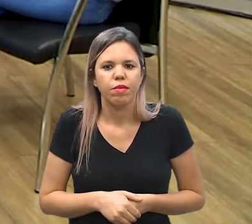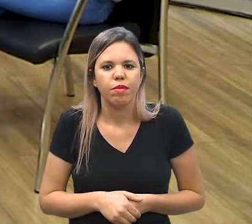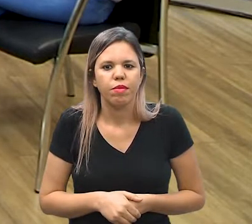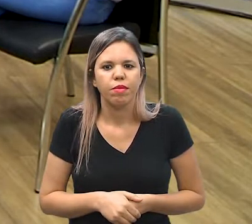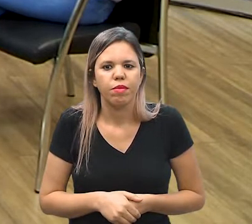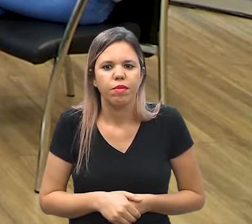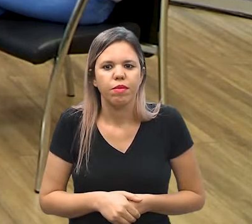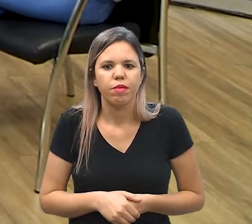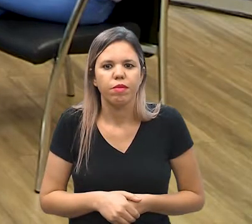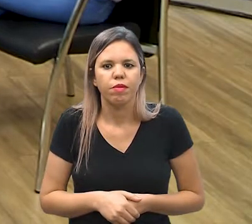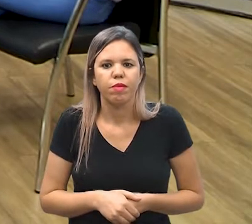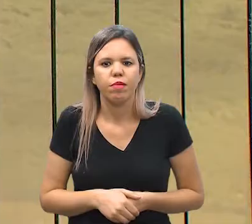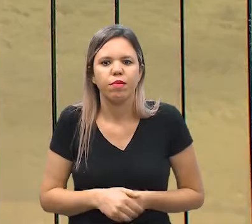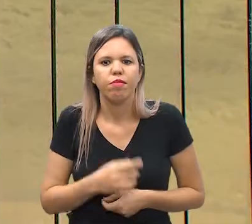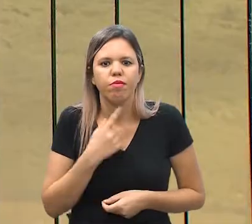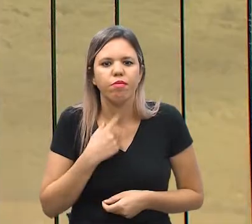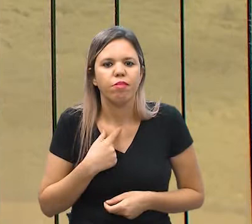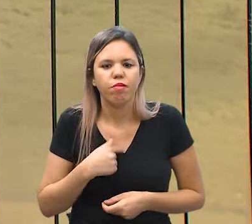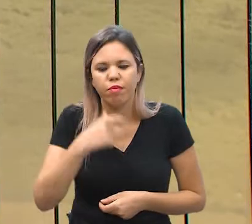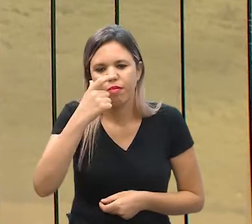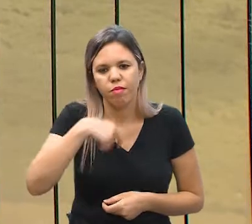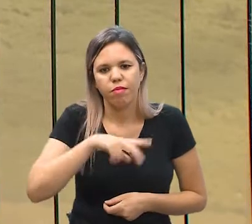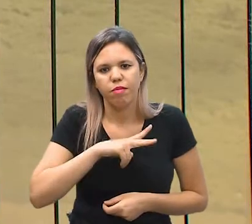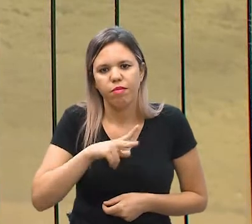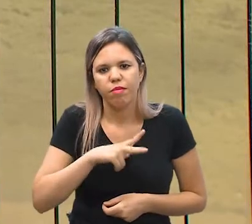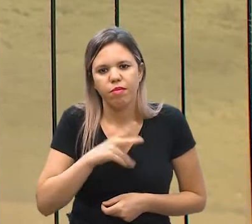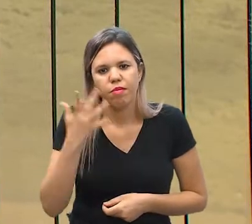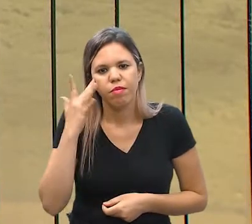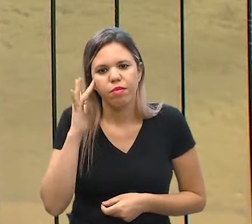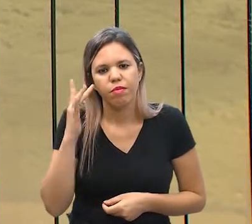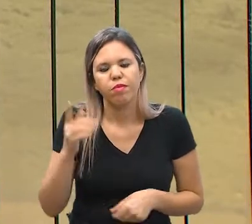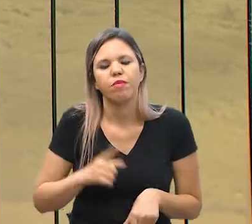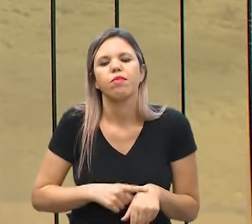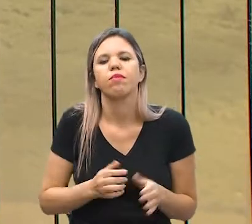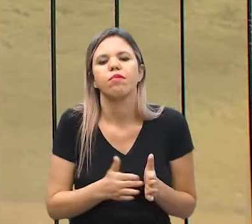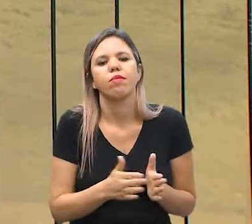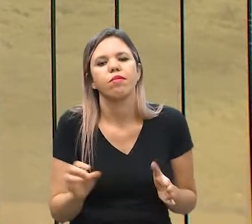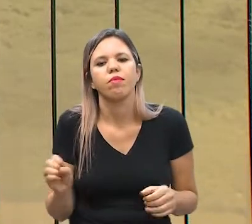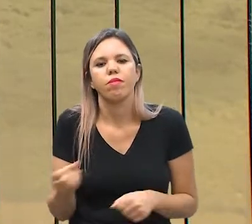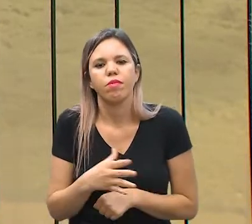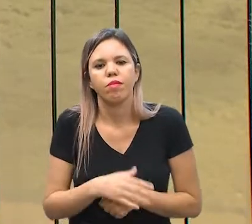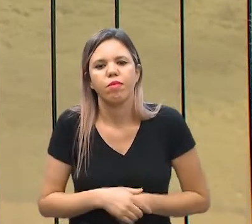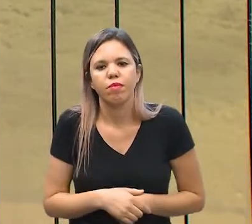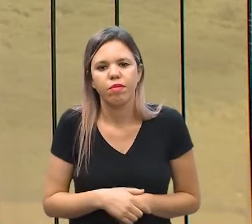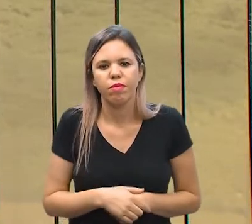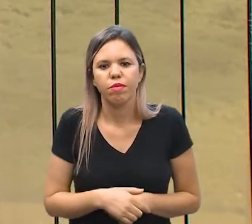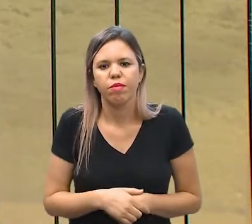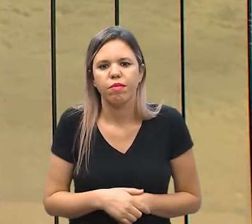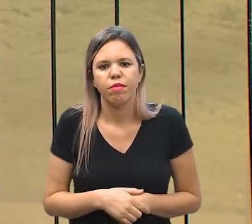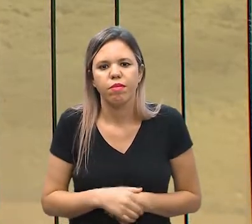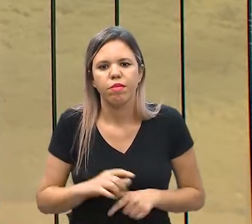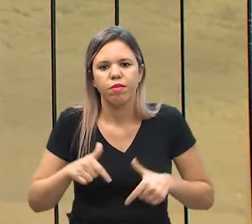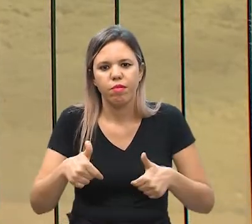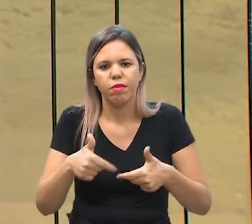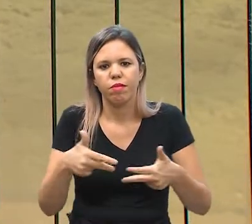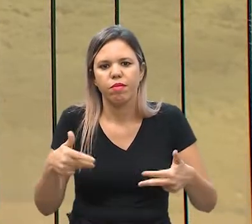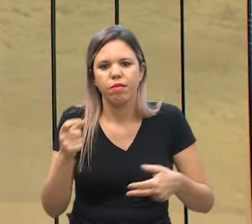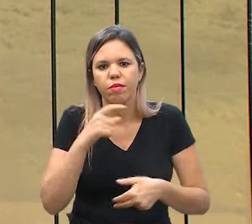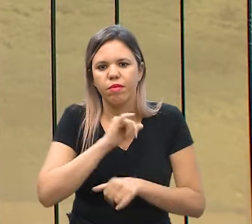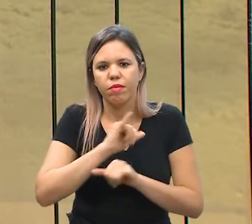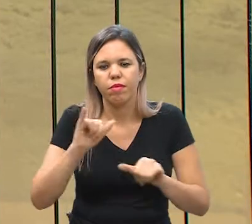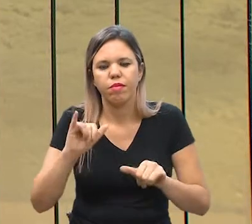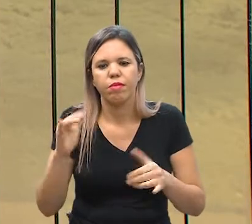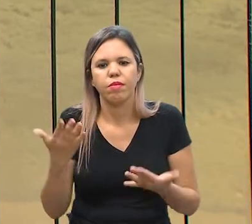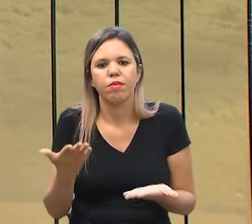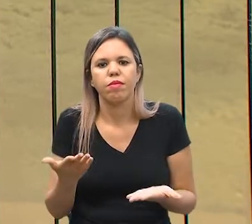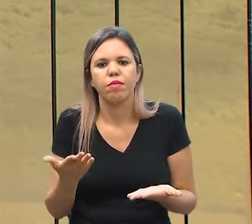Olha, um sonho pessoal, né? Eu acho que com esse novo momento, essas criações de fake news e tal,